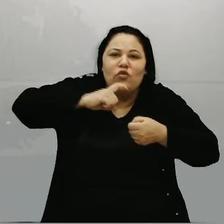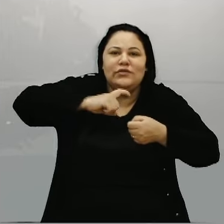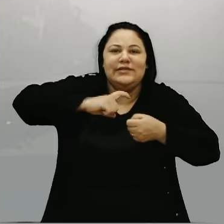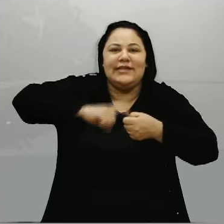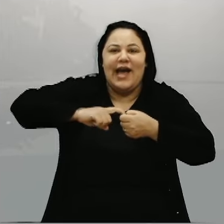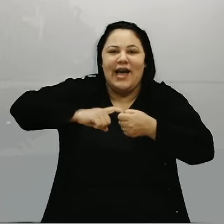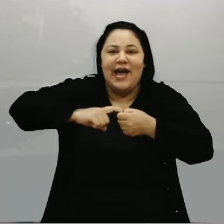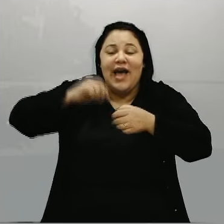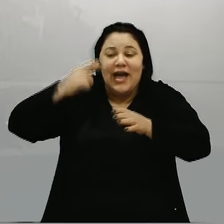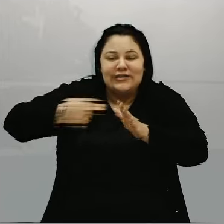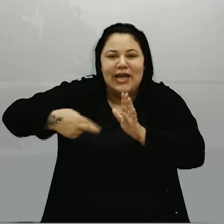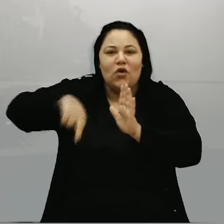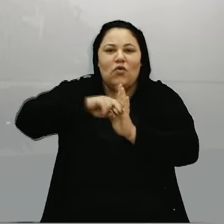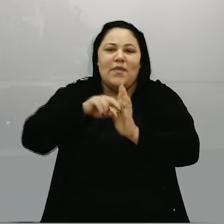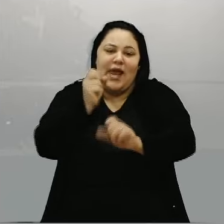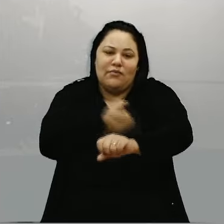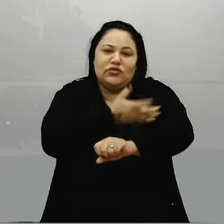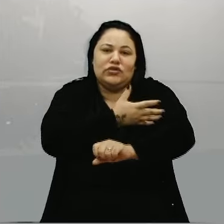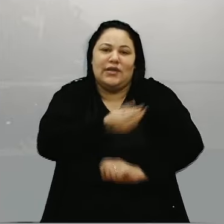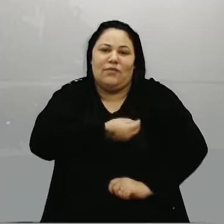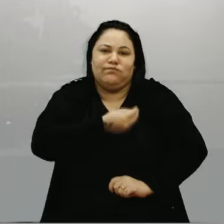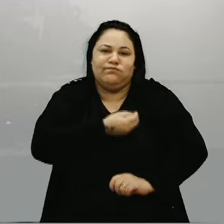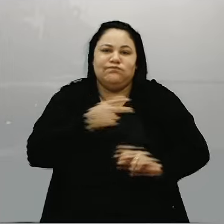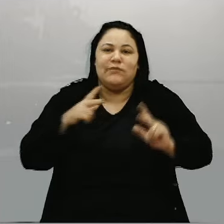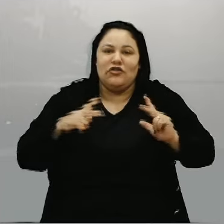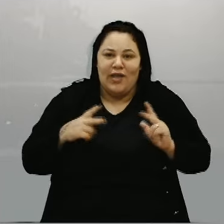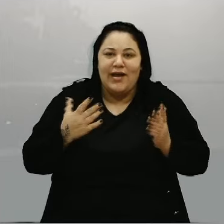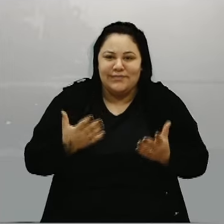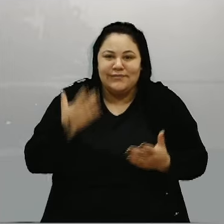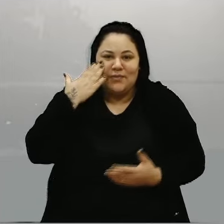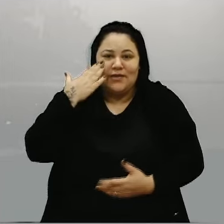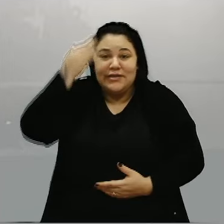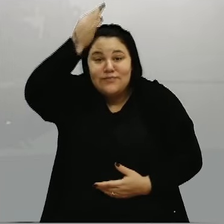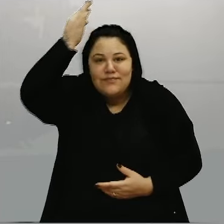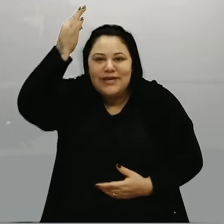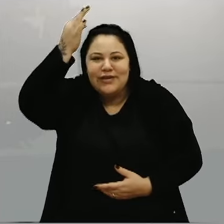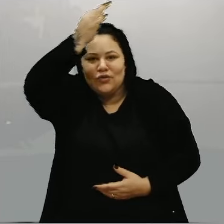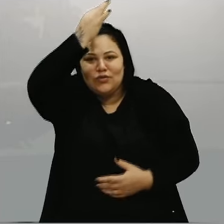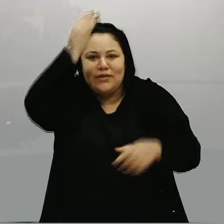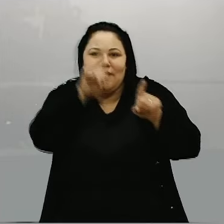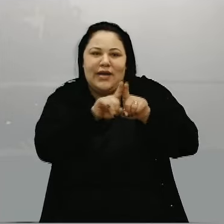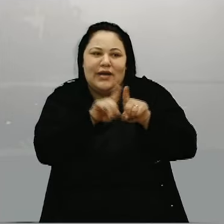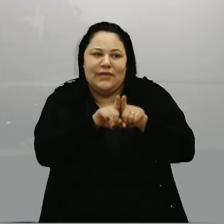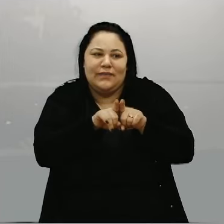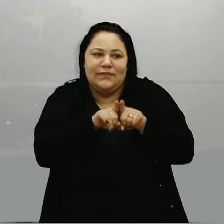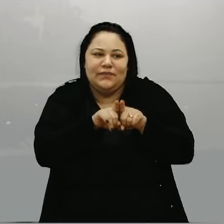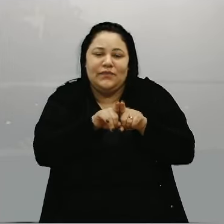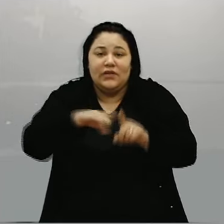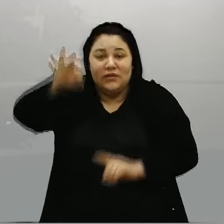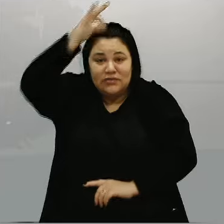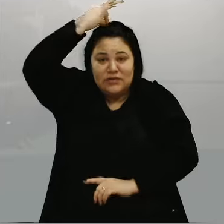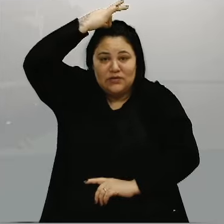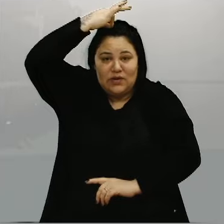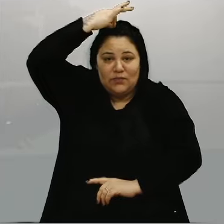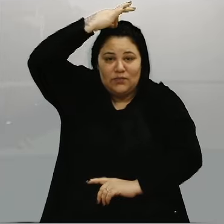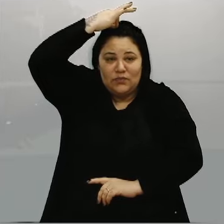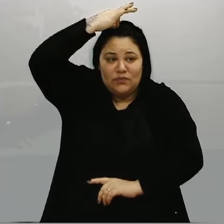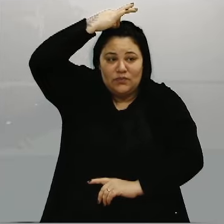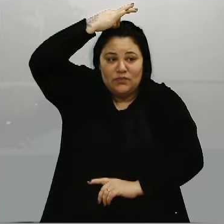reestruturação emocional e também espiritual então nós queremos como igreja Ban